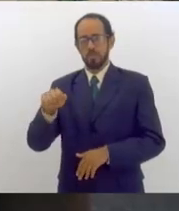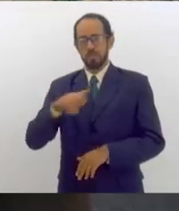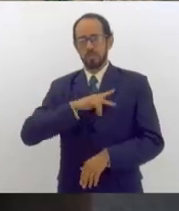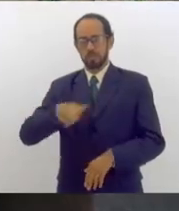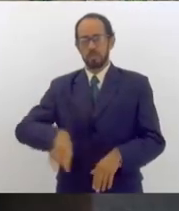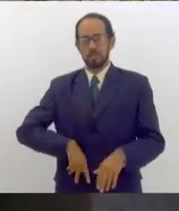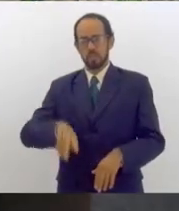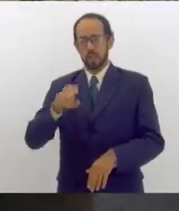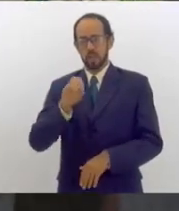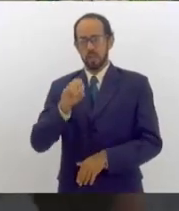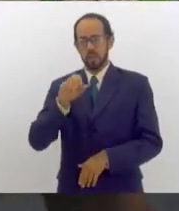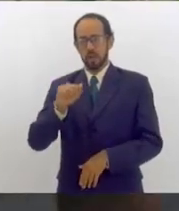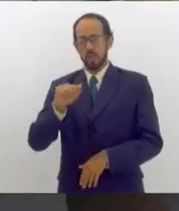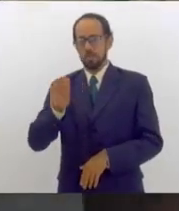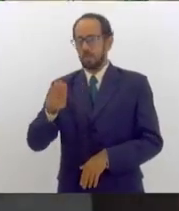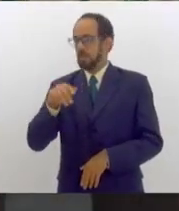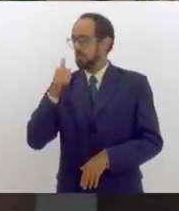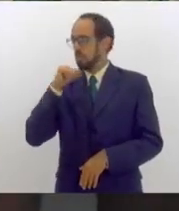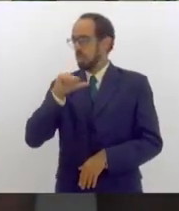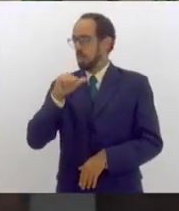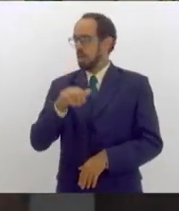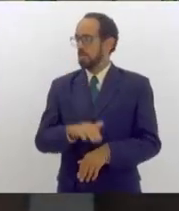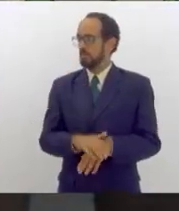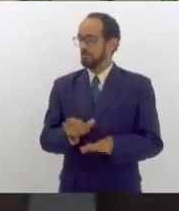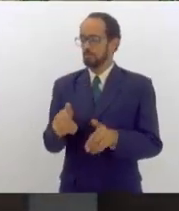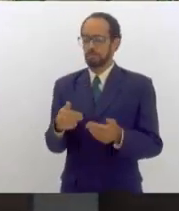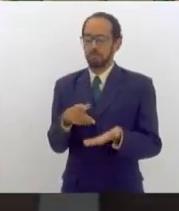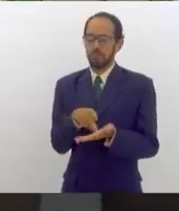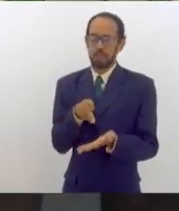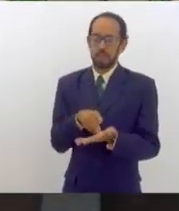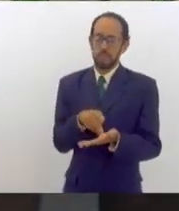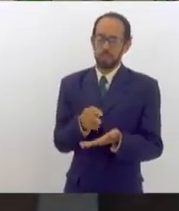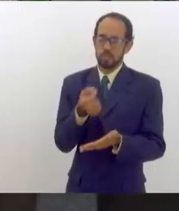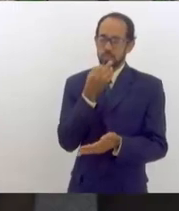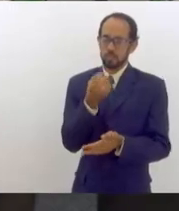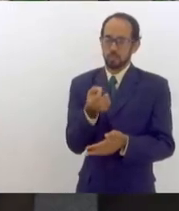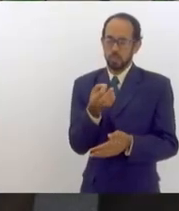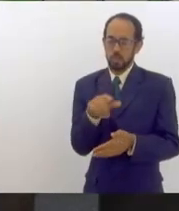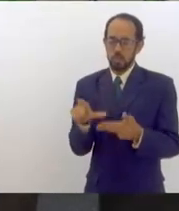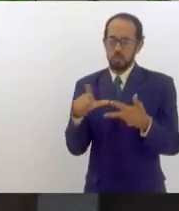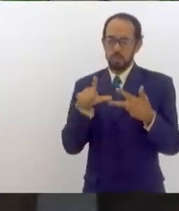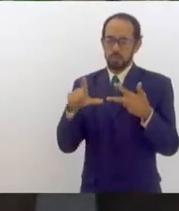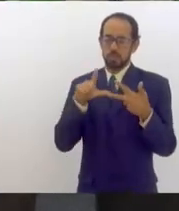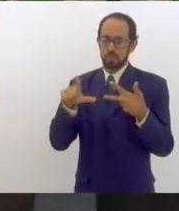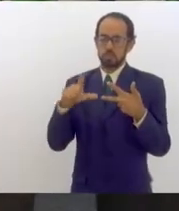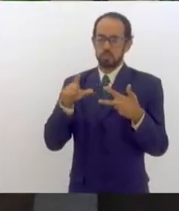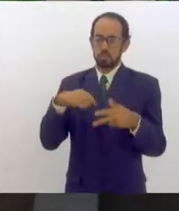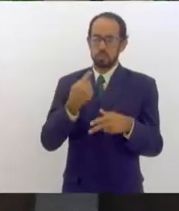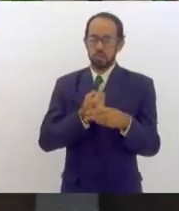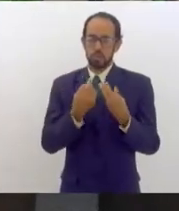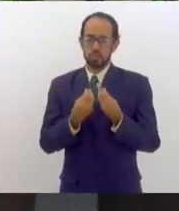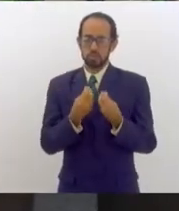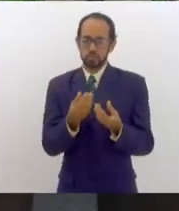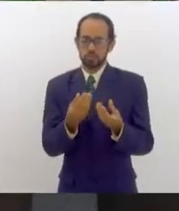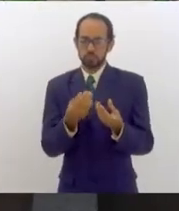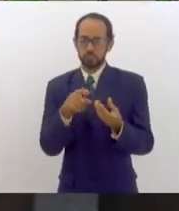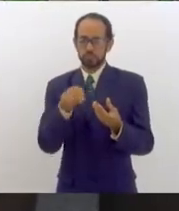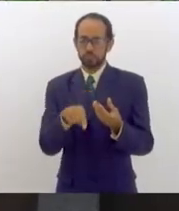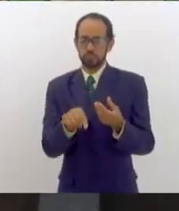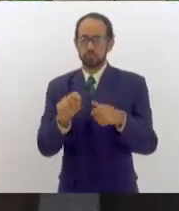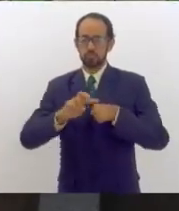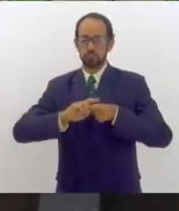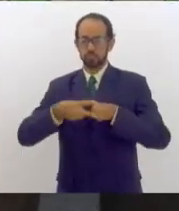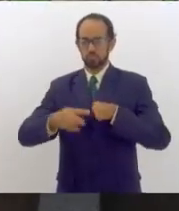na verdade essa indicação Legislativa que nós apresentamos foi fruto